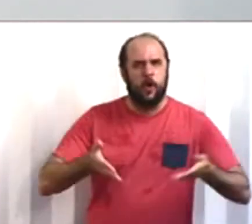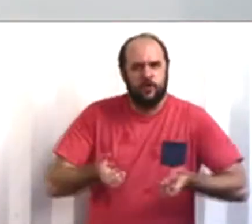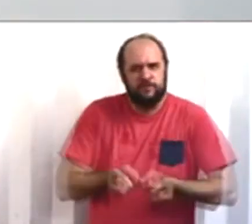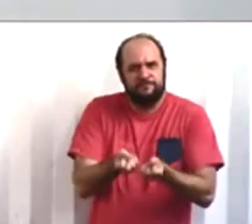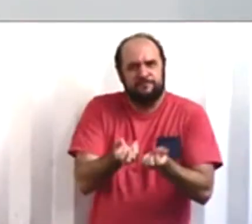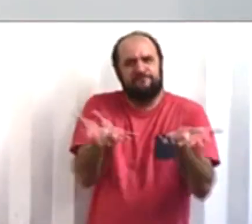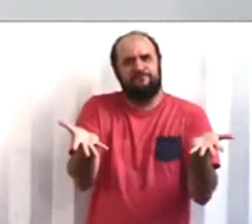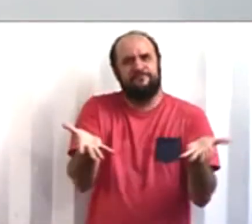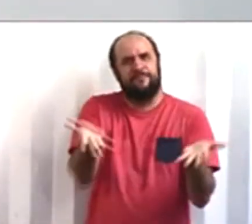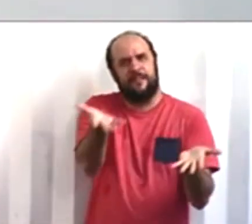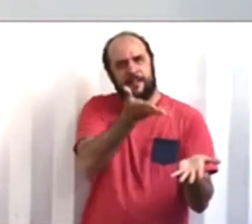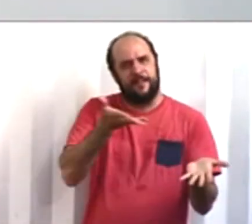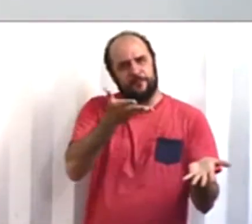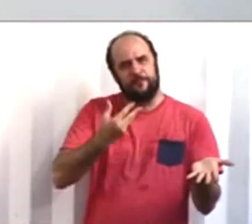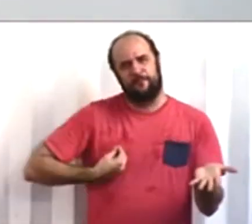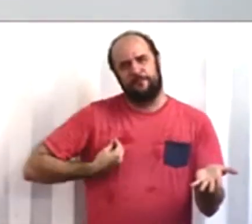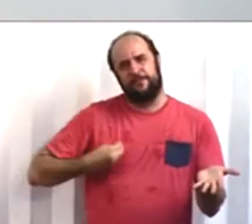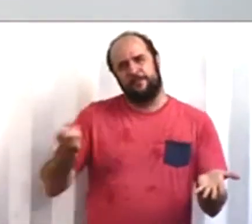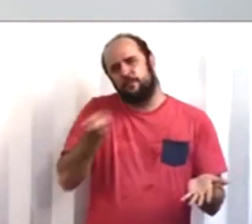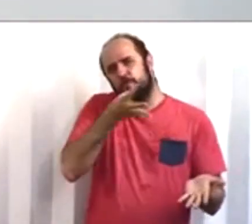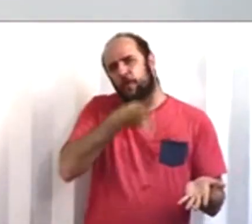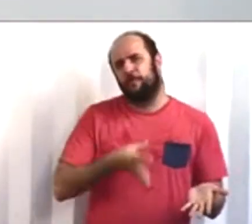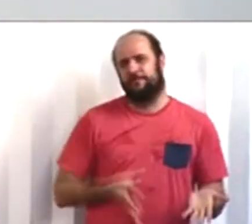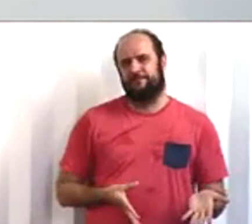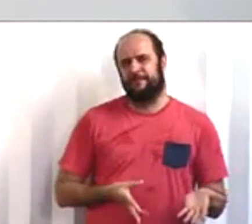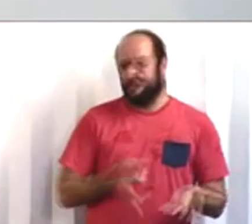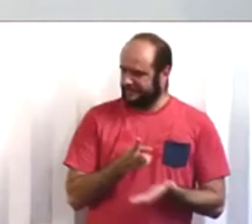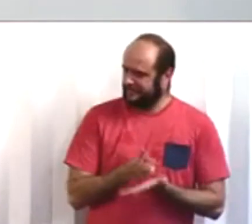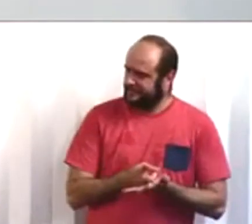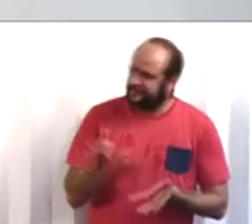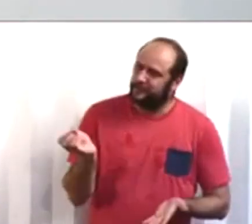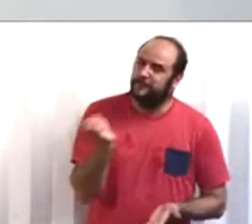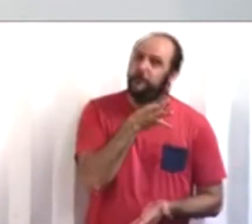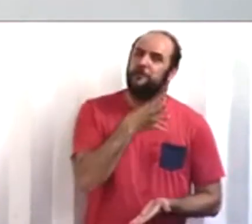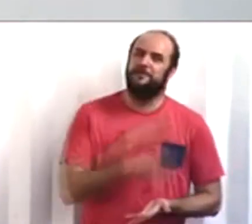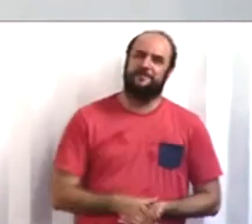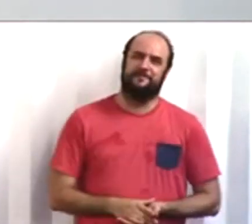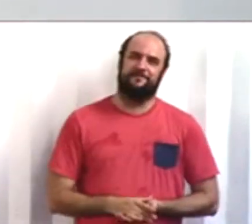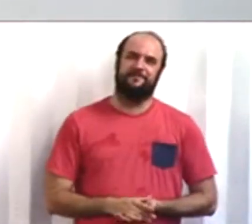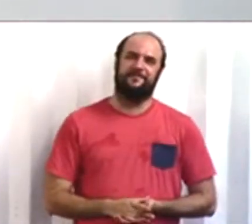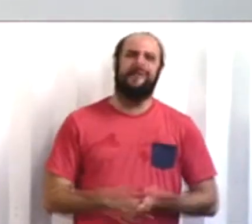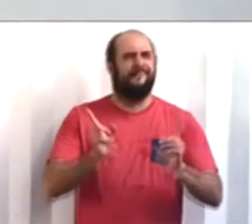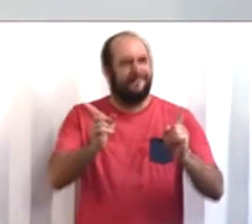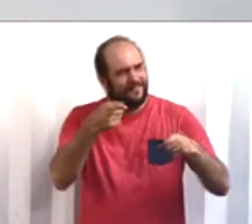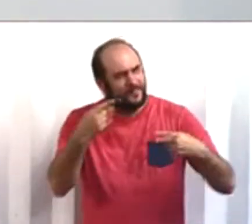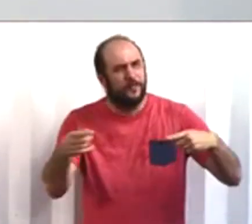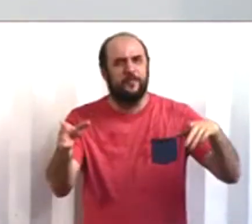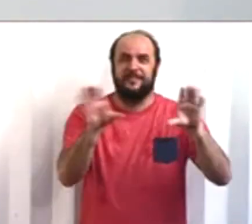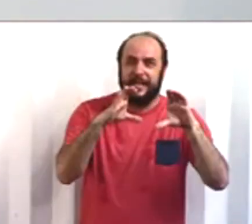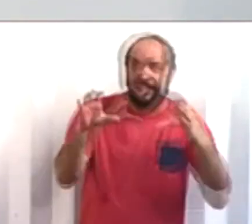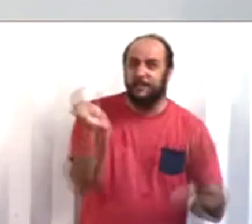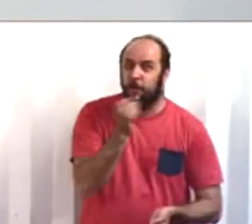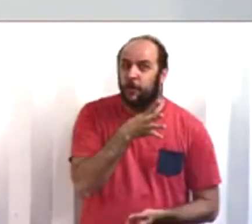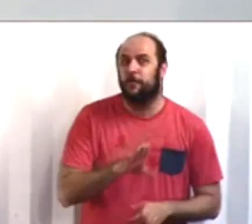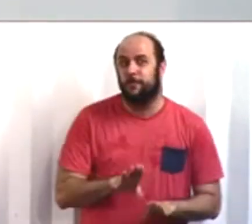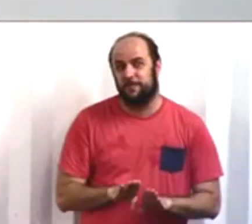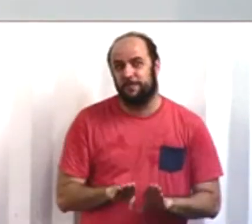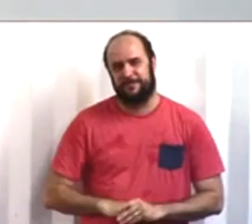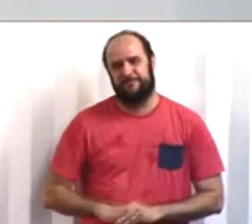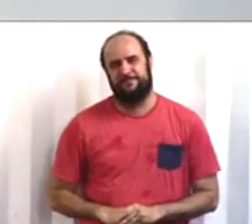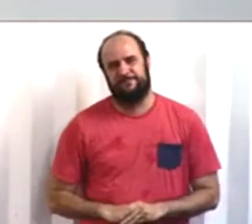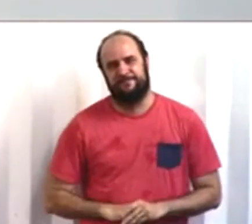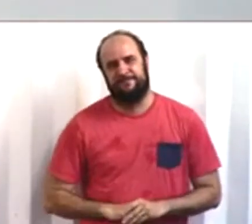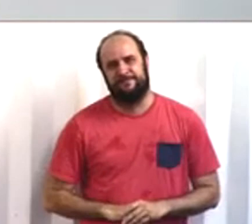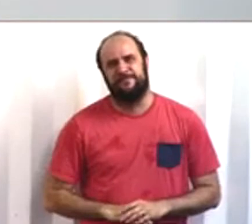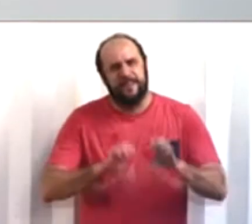vivamos hoje como algo novo, sempre novo, para que cantemos um cântico novo. O evangelho é